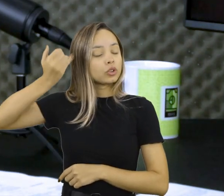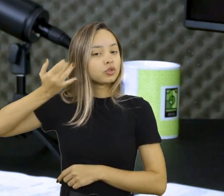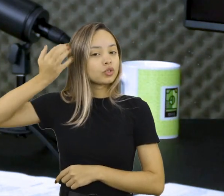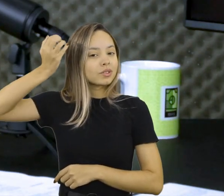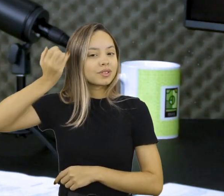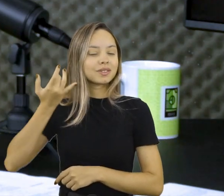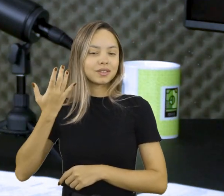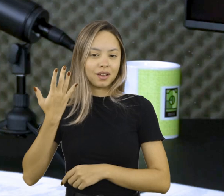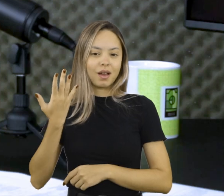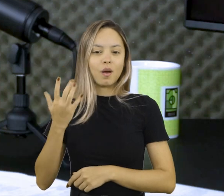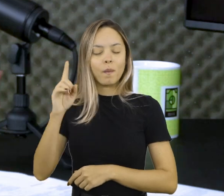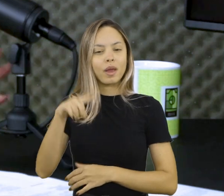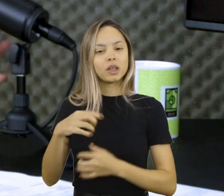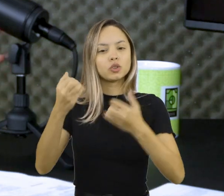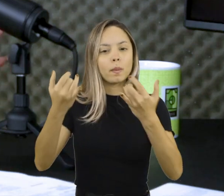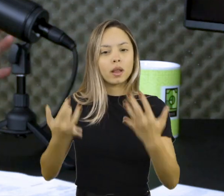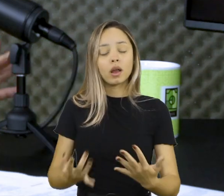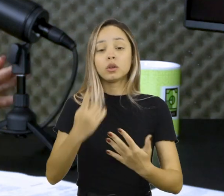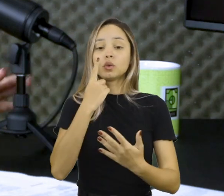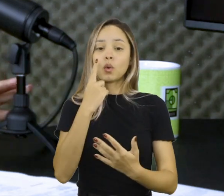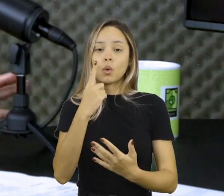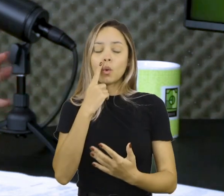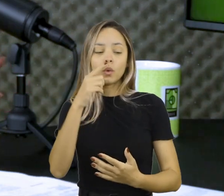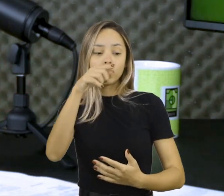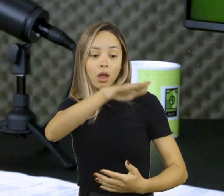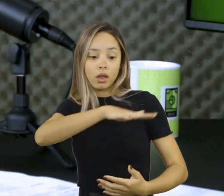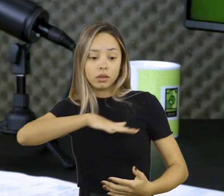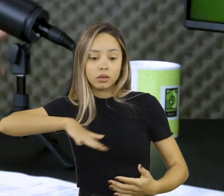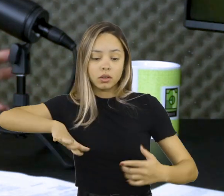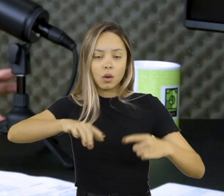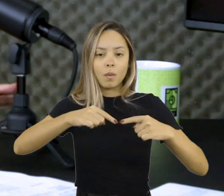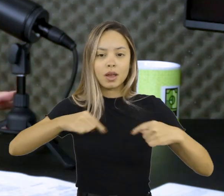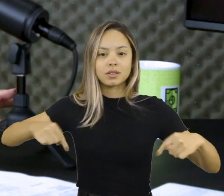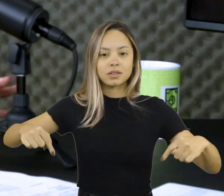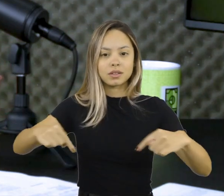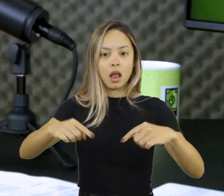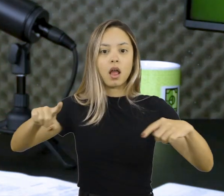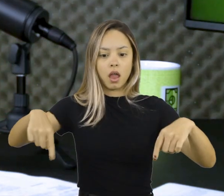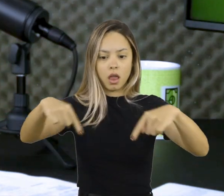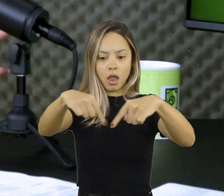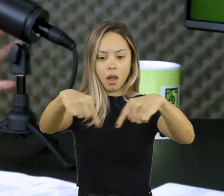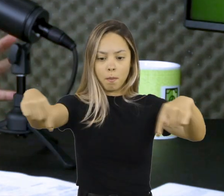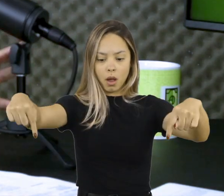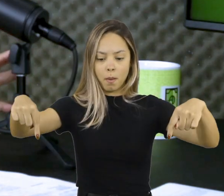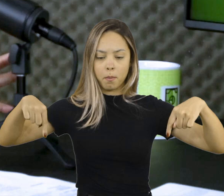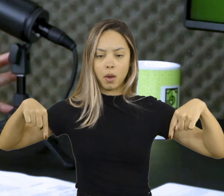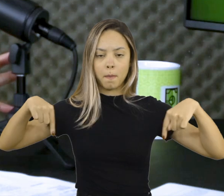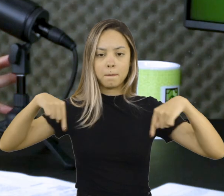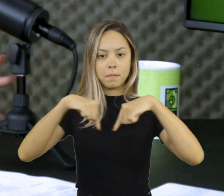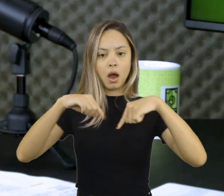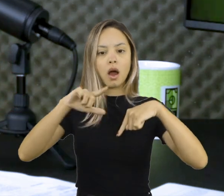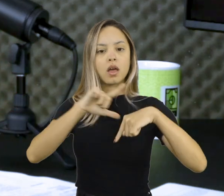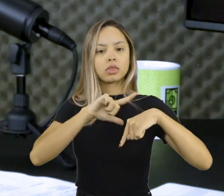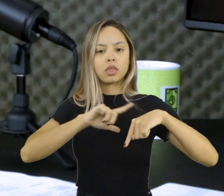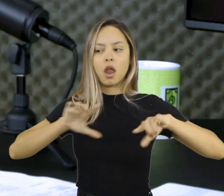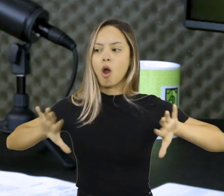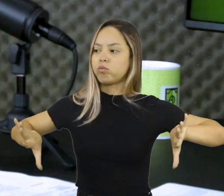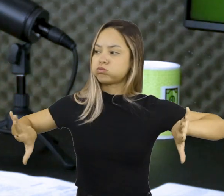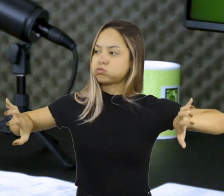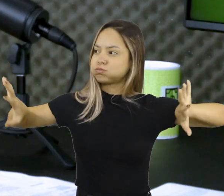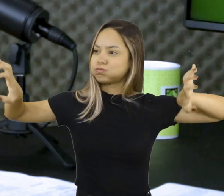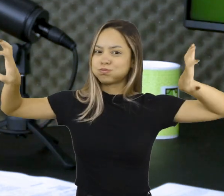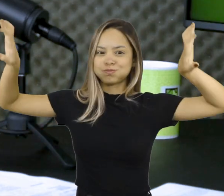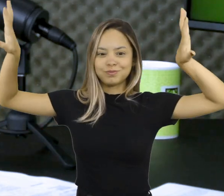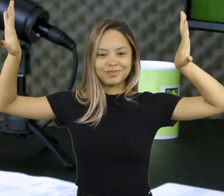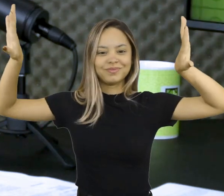recurso é dizendo Olhe aqui é uma sala é quadrada tá coberta por espumas Quando eu digo